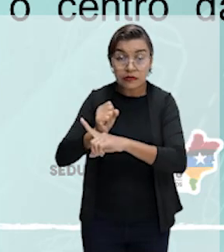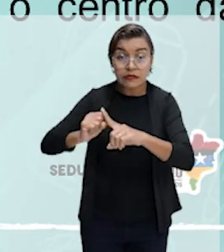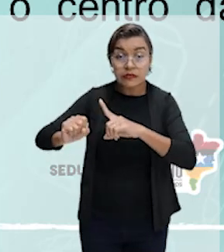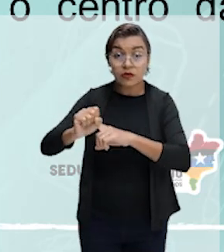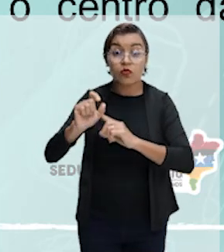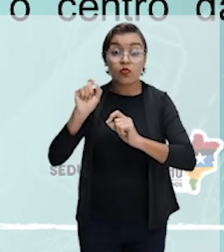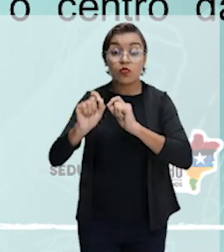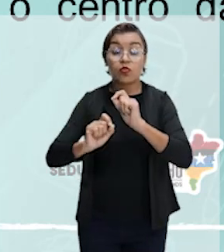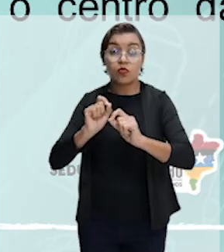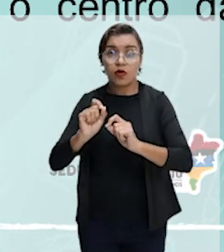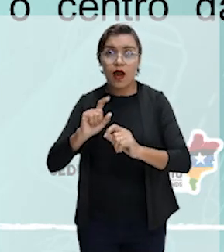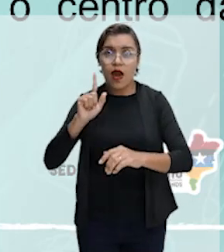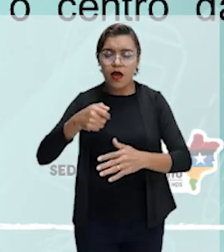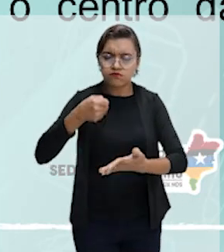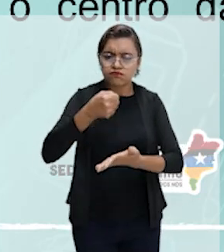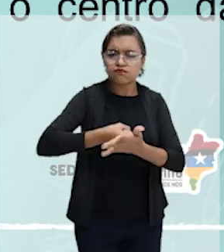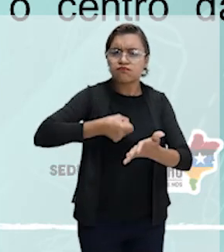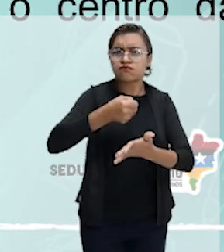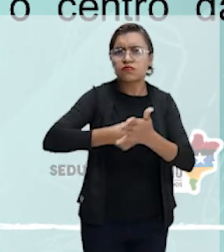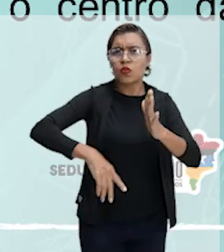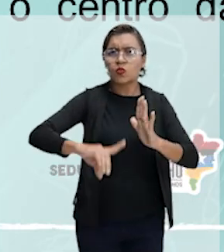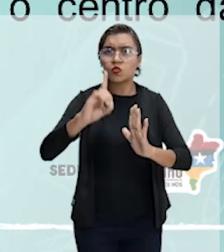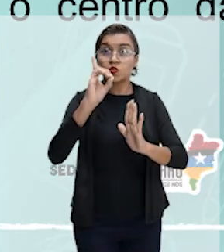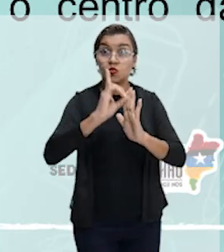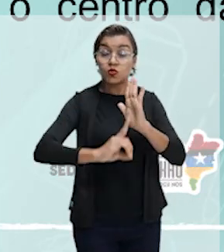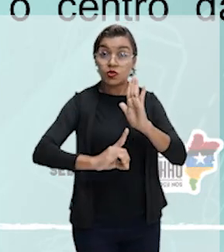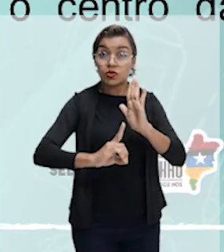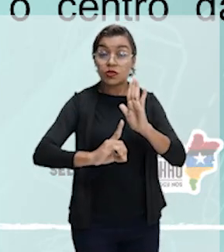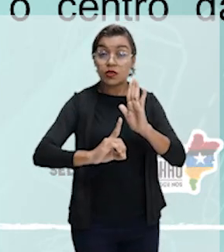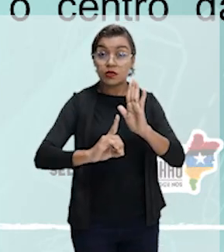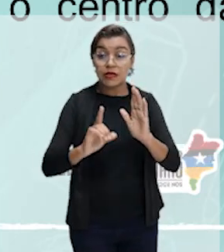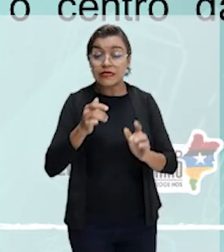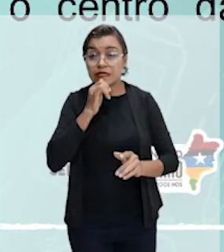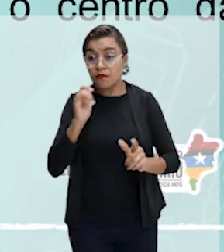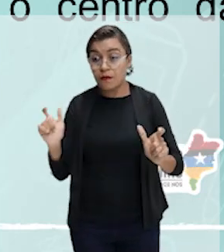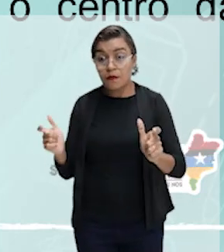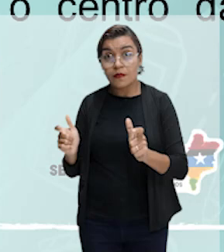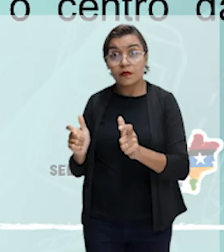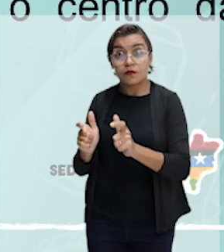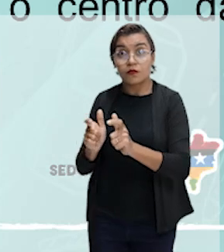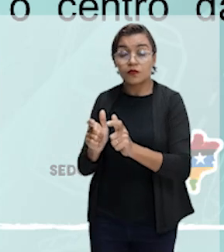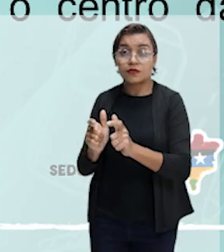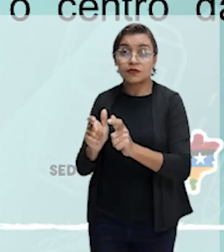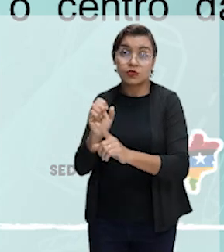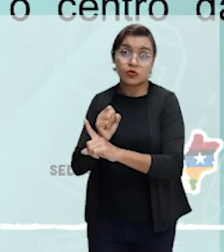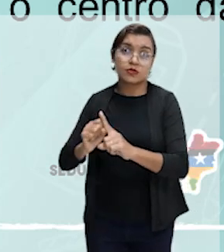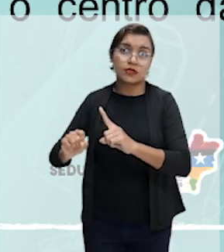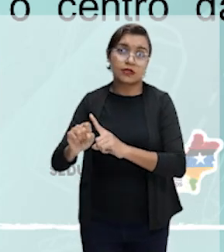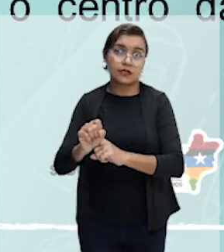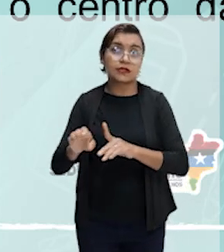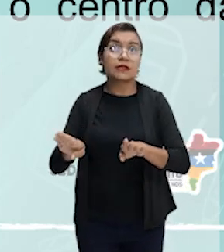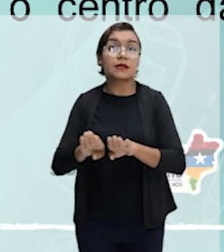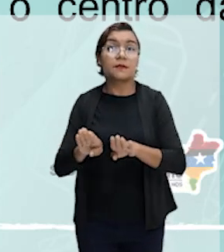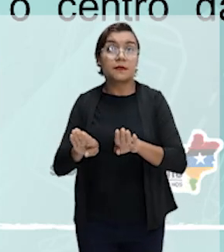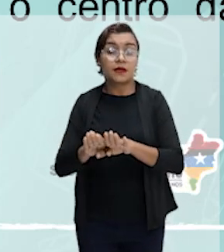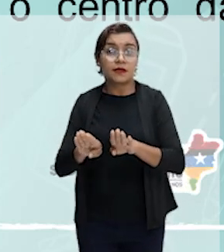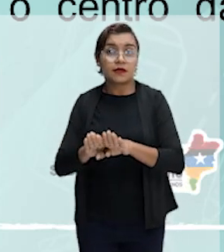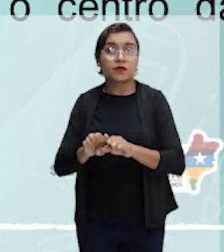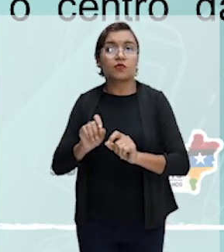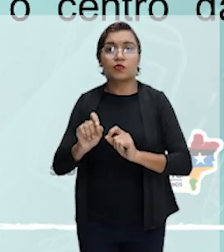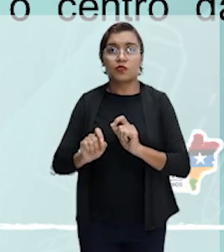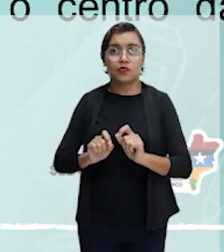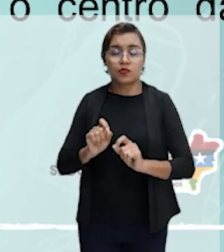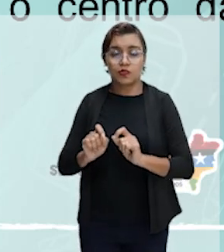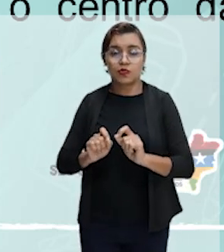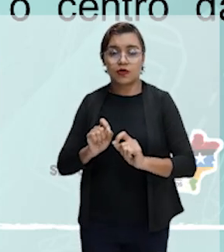base a luta pelos direitos das minorias sociais e também o reconhecimento